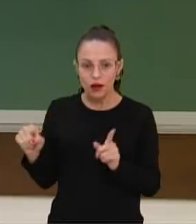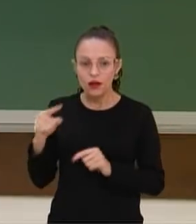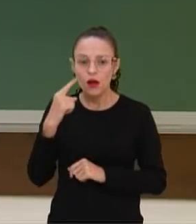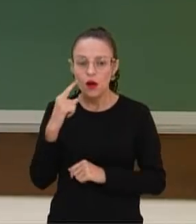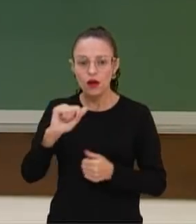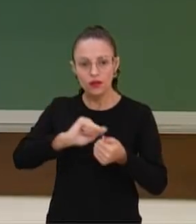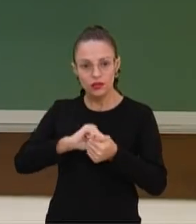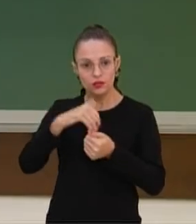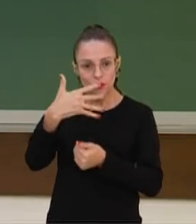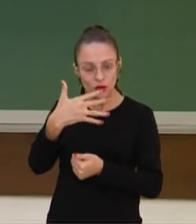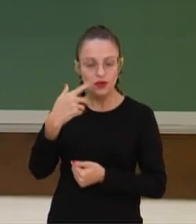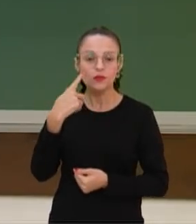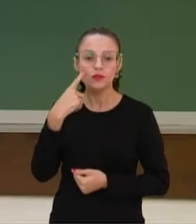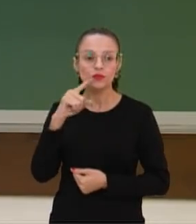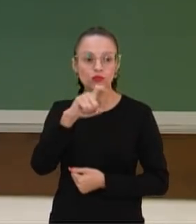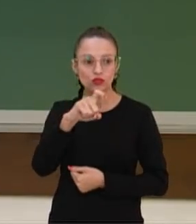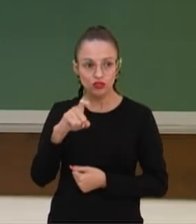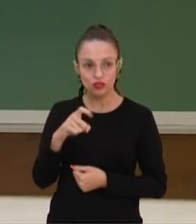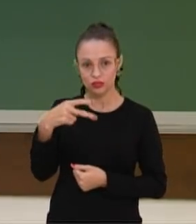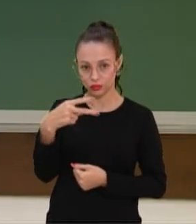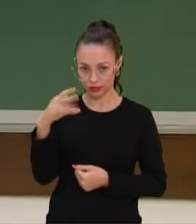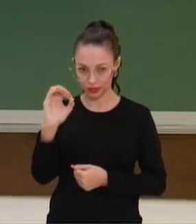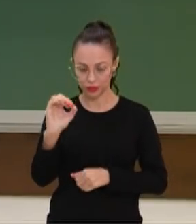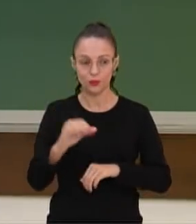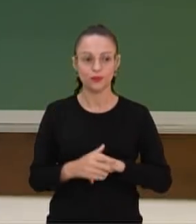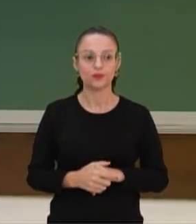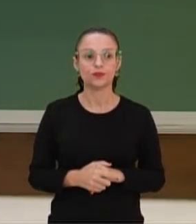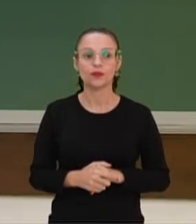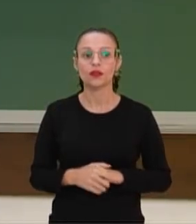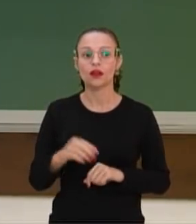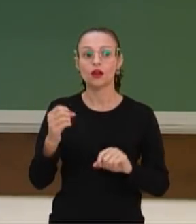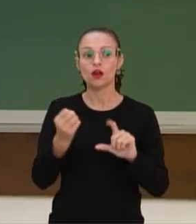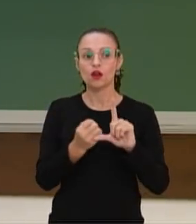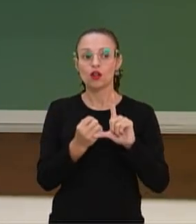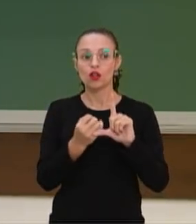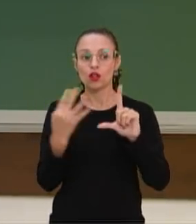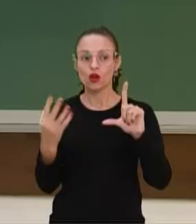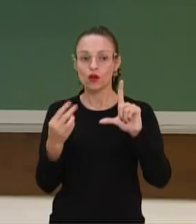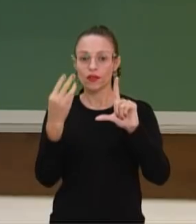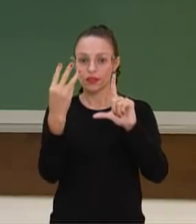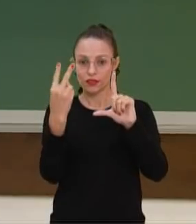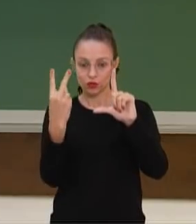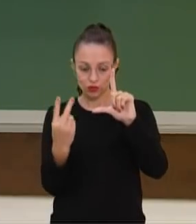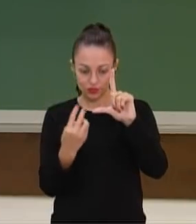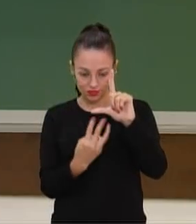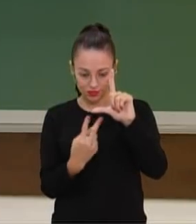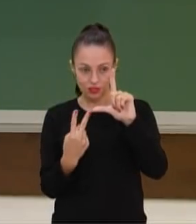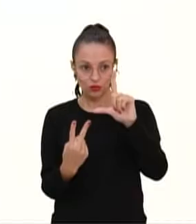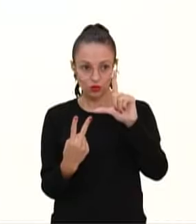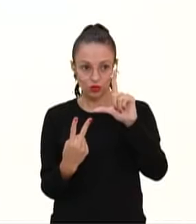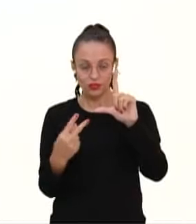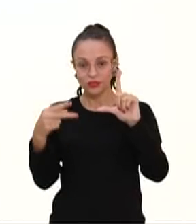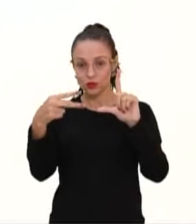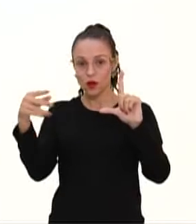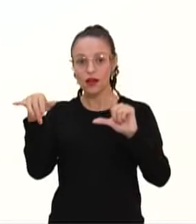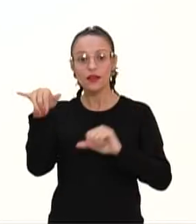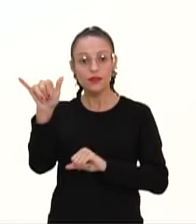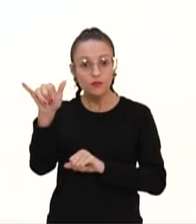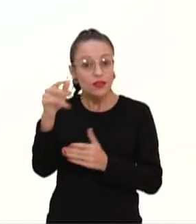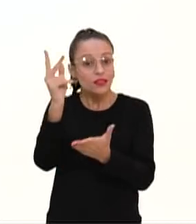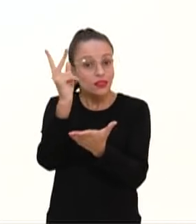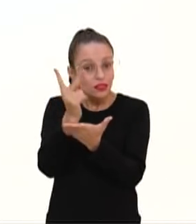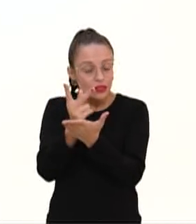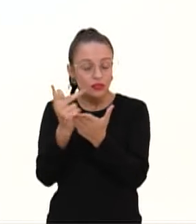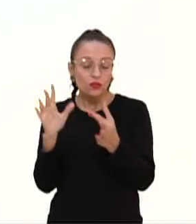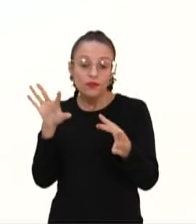expoentes, por isso que aqui x vai dar igual a 0. No log de 32 na base 32 é igual a y e de novo